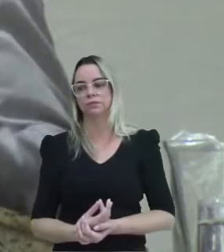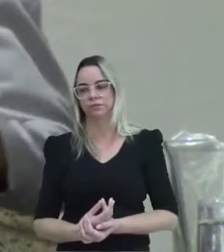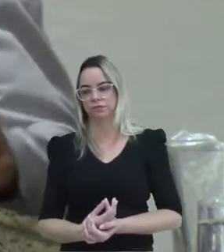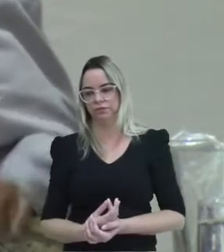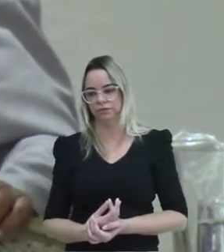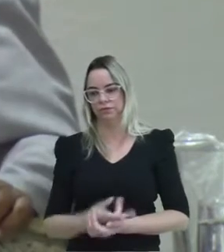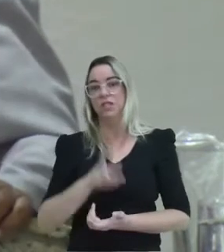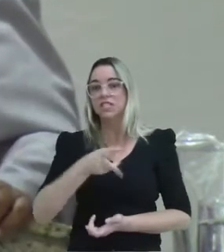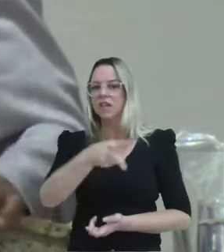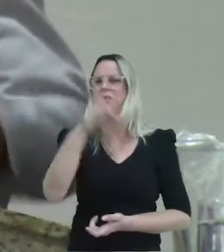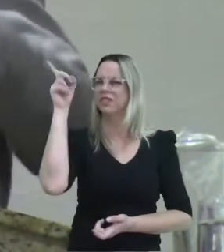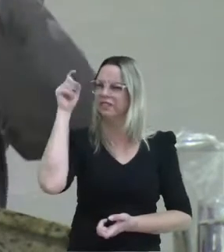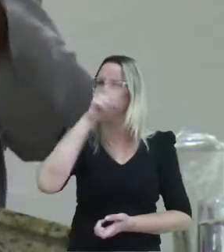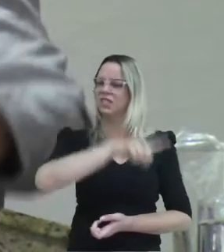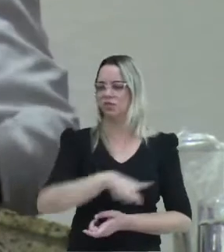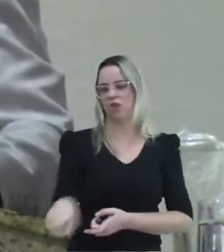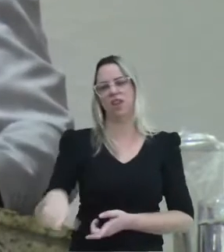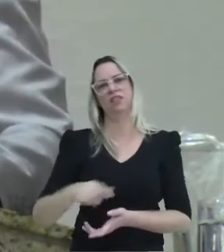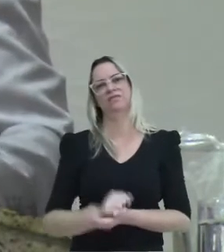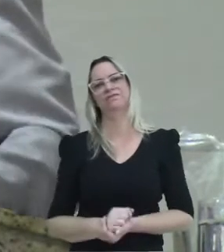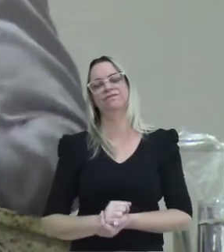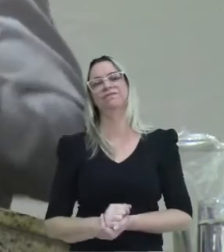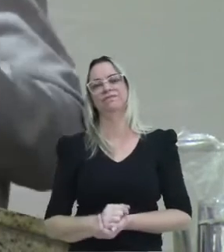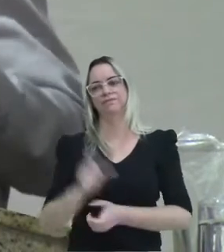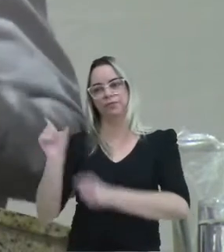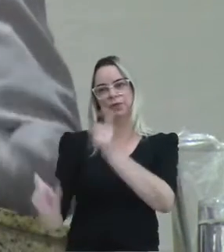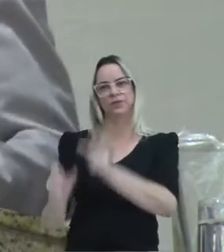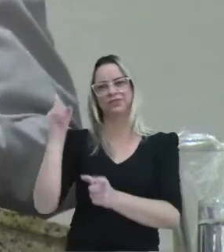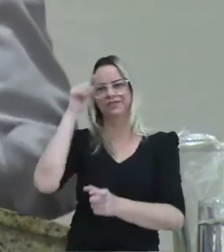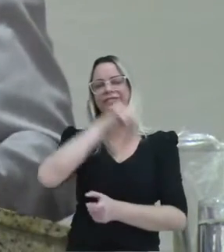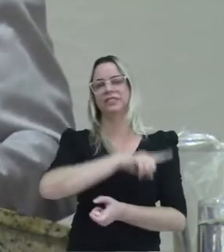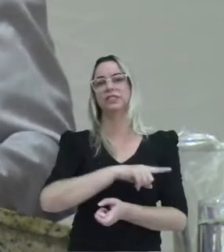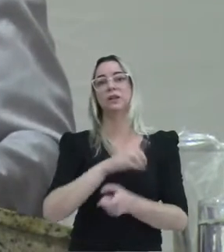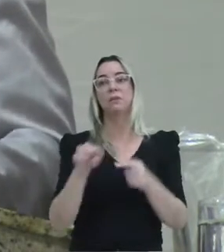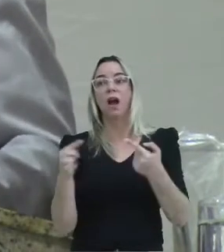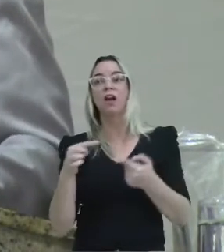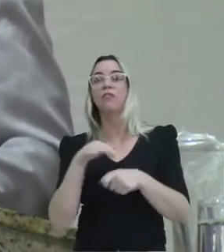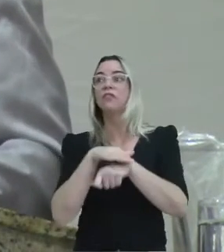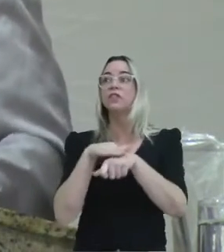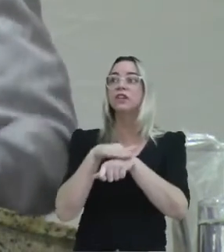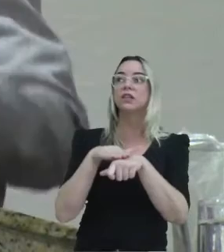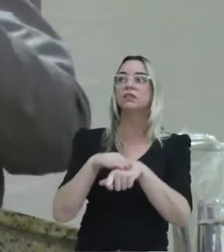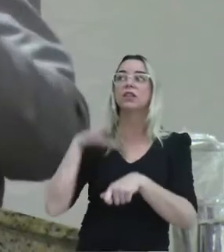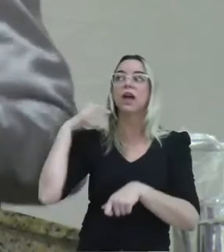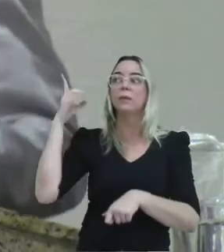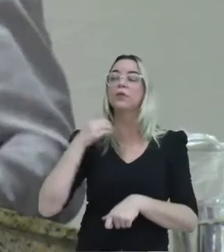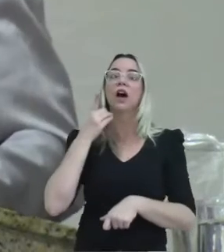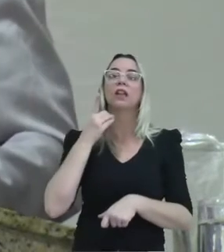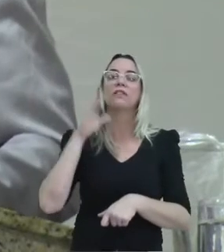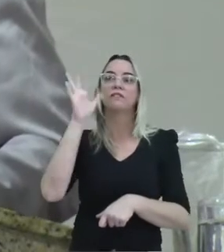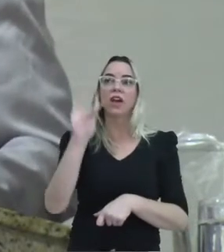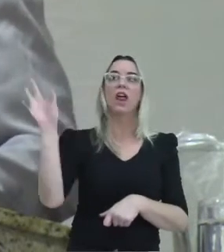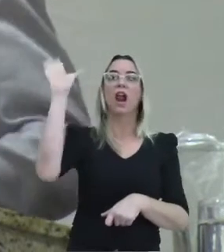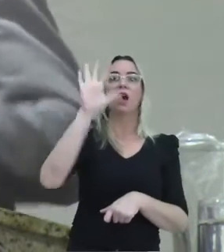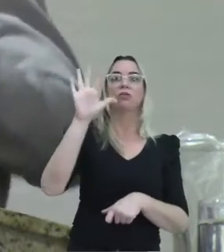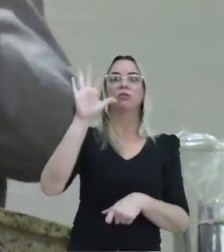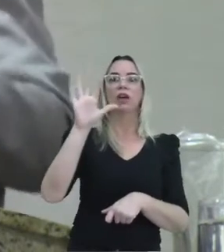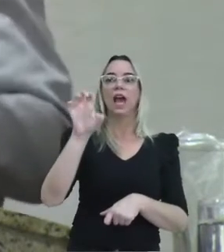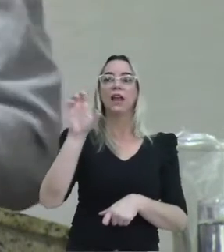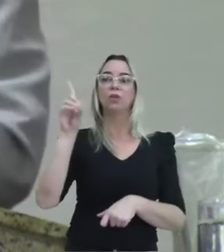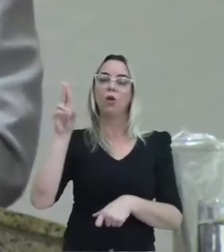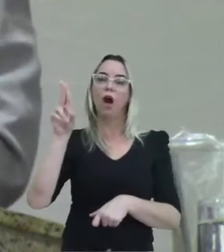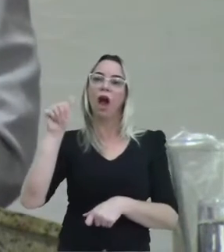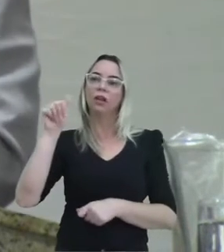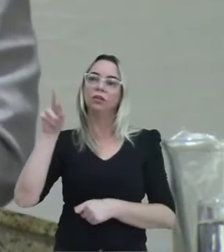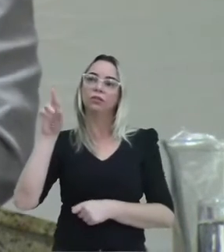sempre tem mais dificuldade. E eu venho conversando com o meu deputado federal, Eduardo da Fonte, com a